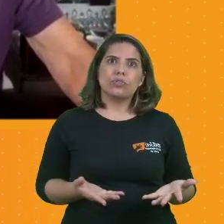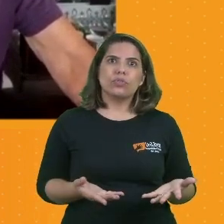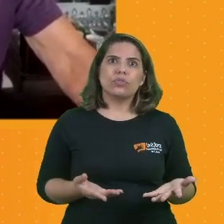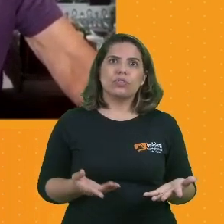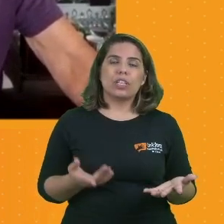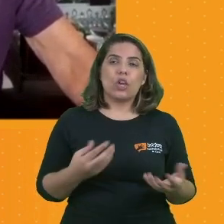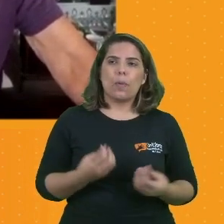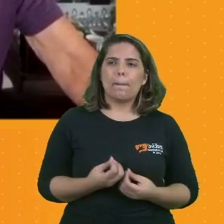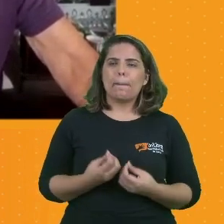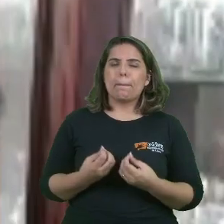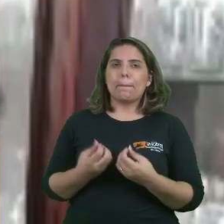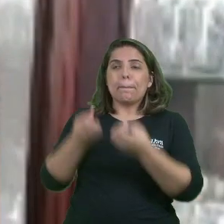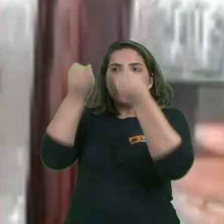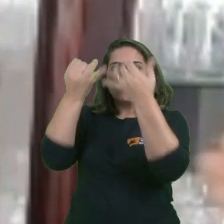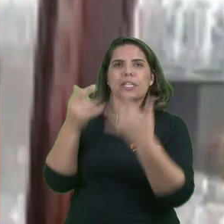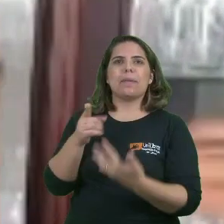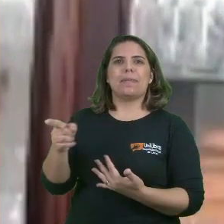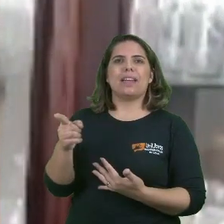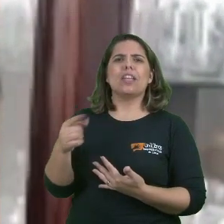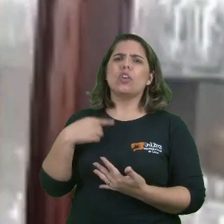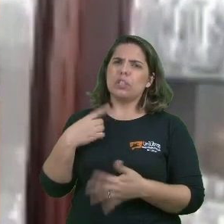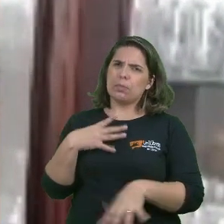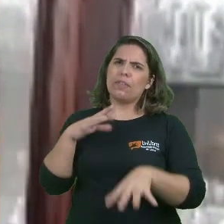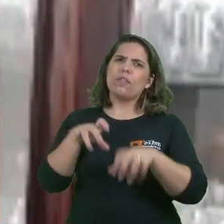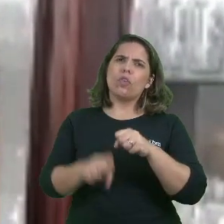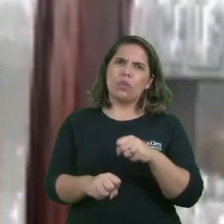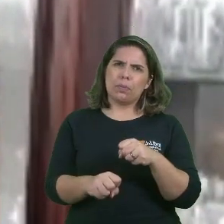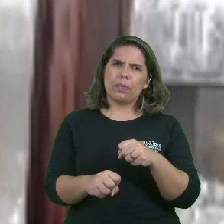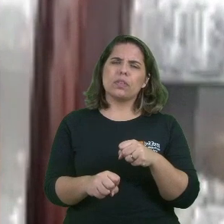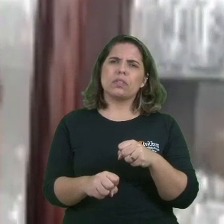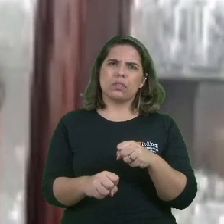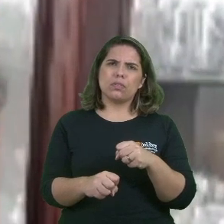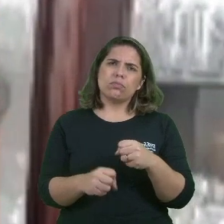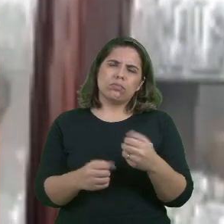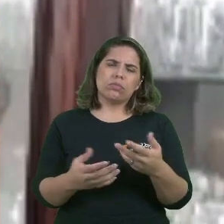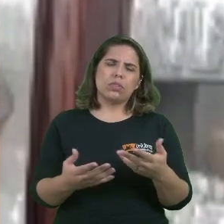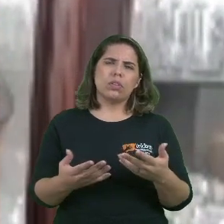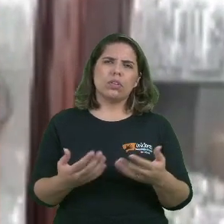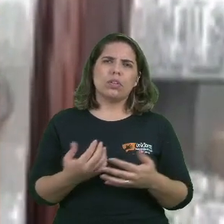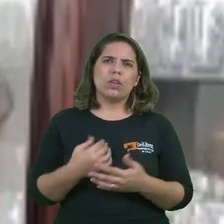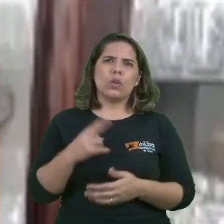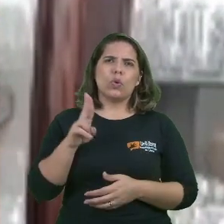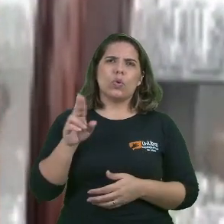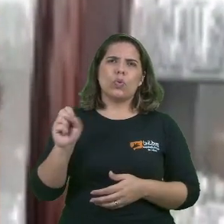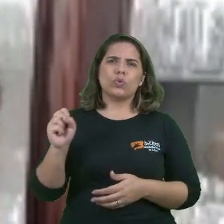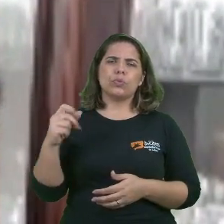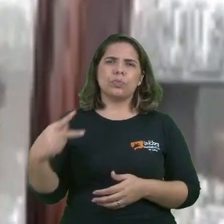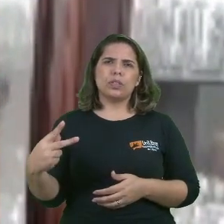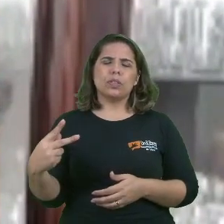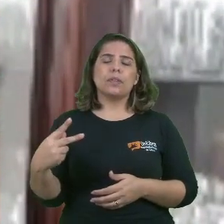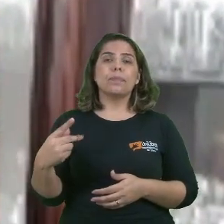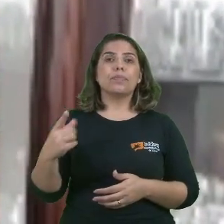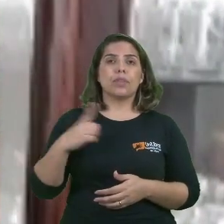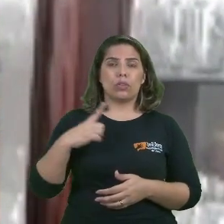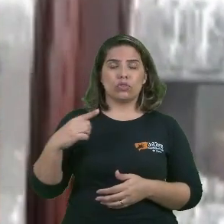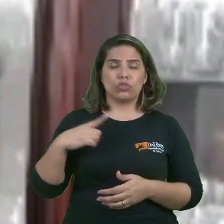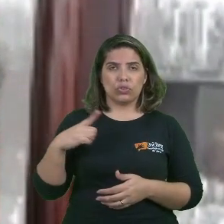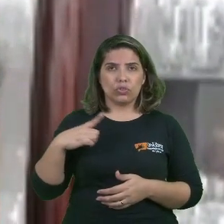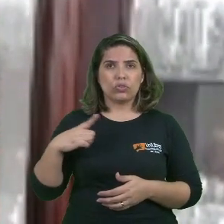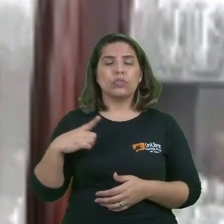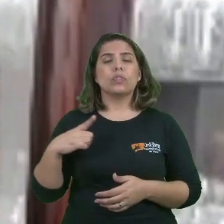assim para ele eu tenho a minha formação em filosofia pela USP então eu